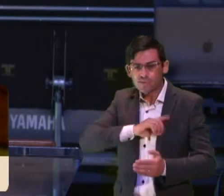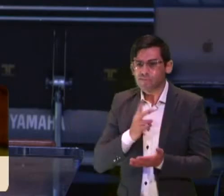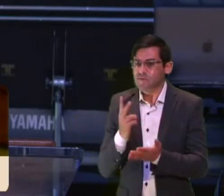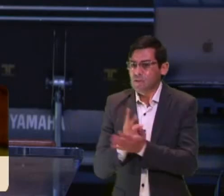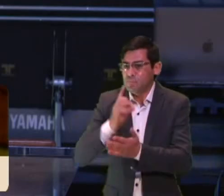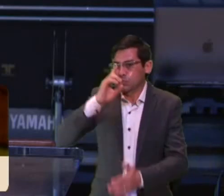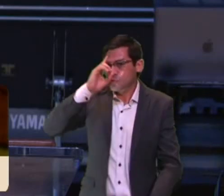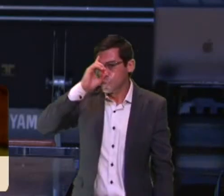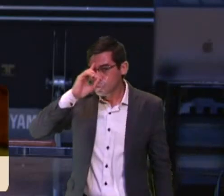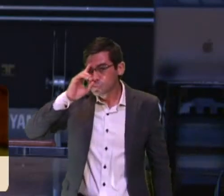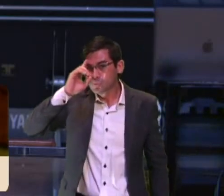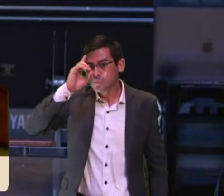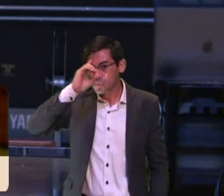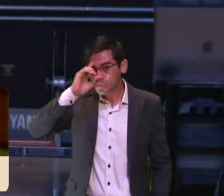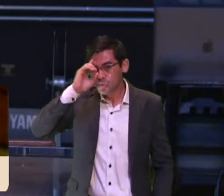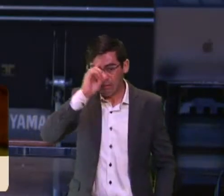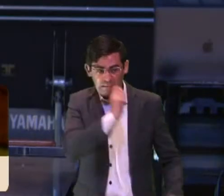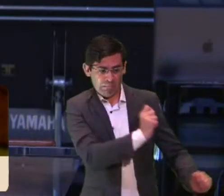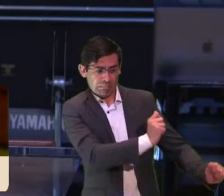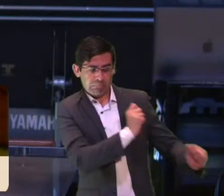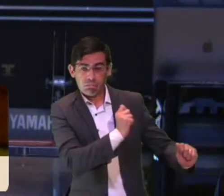a cada dia nos nossos valores.